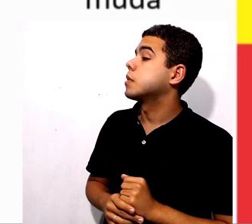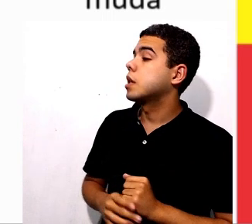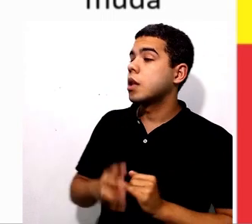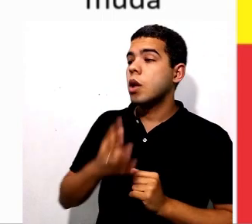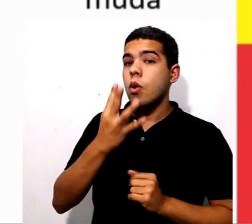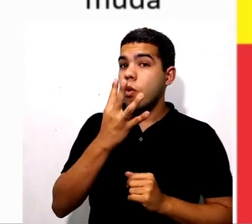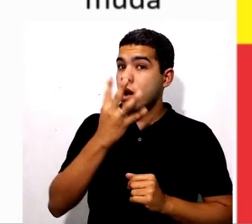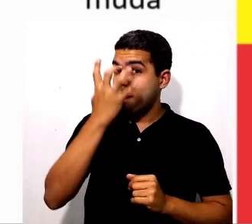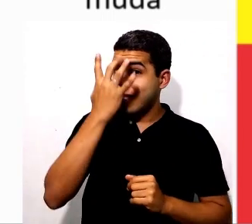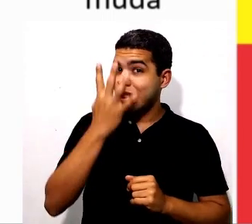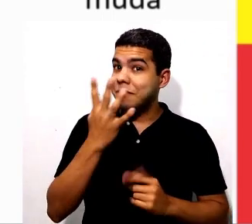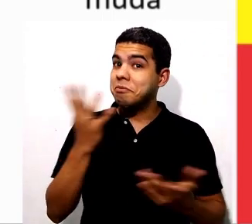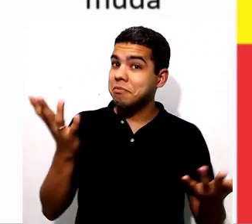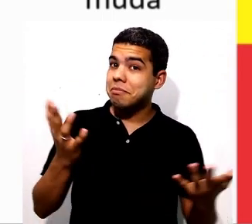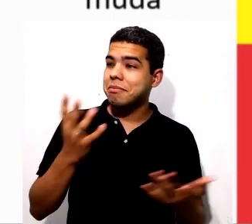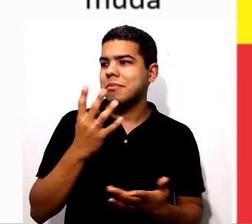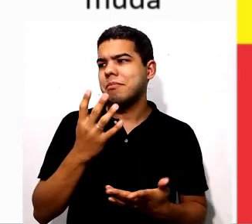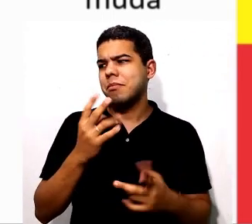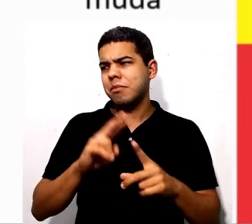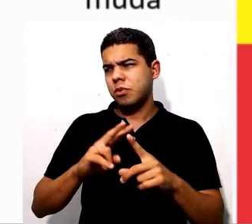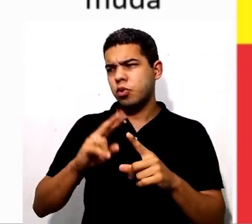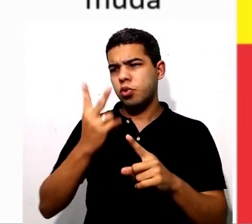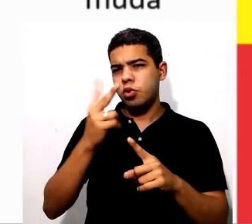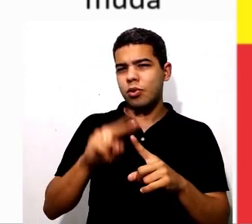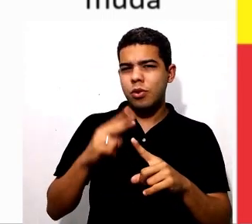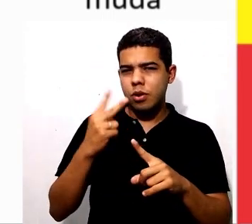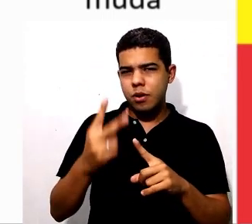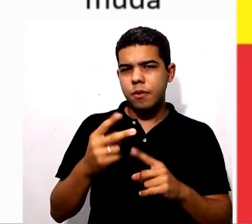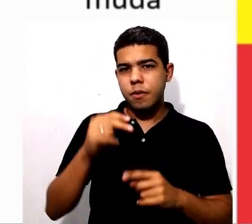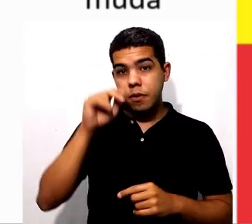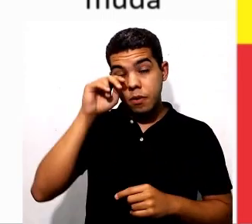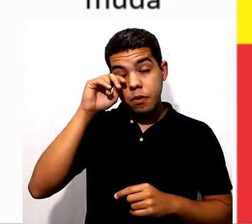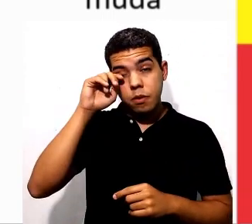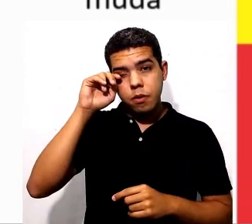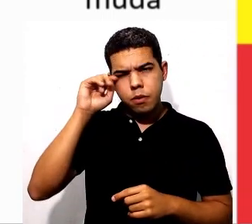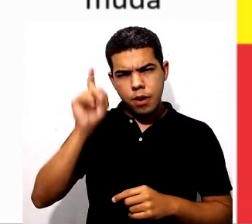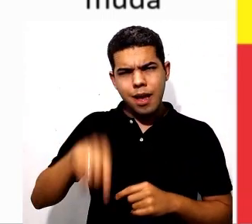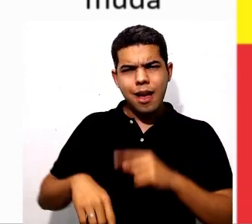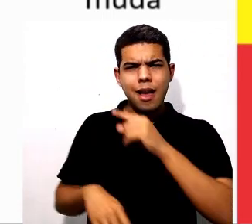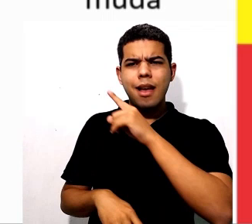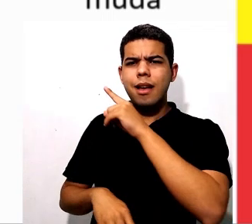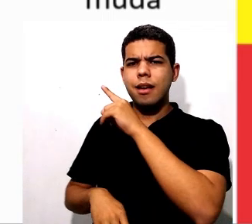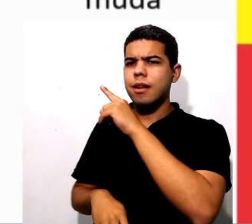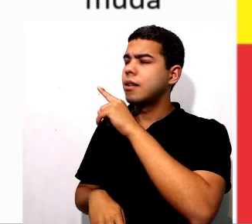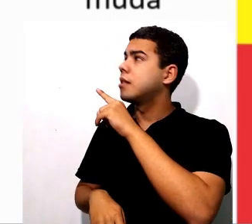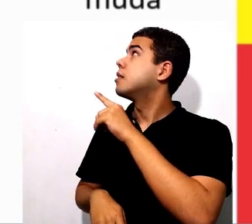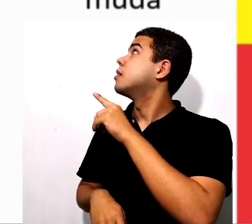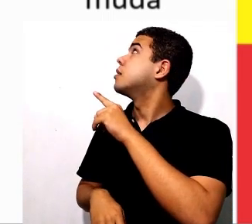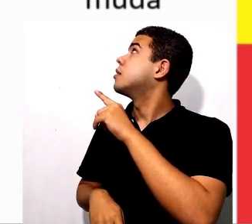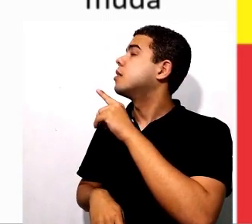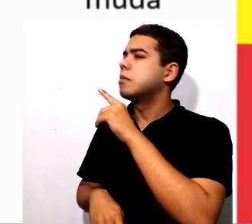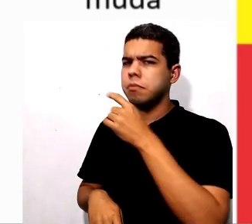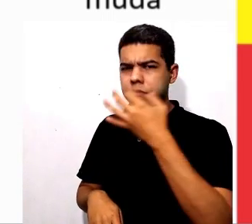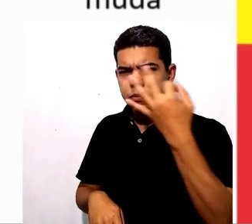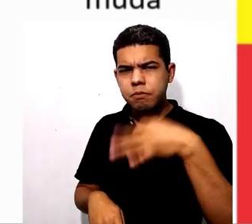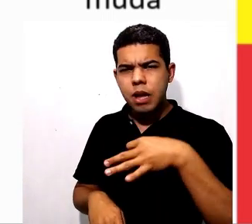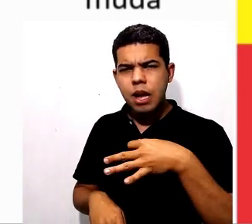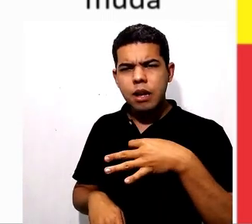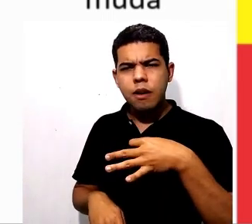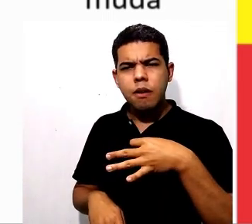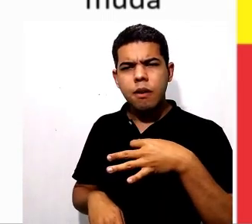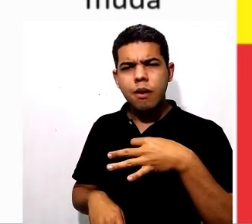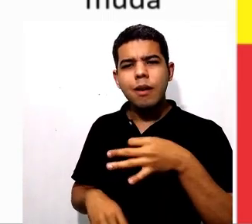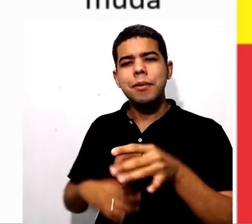figura? Certo? Então, por quê? A figura diz o seguinte, a questão, o dobro foi